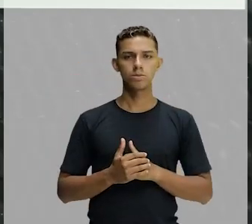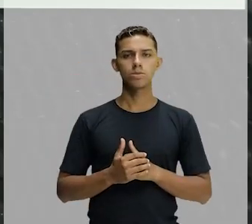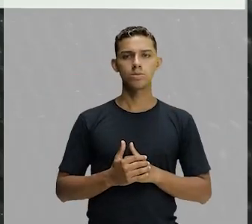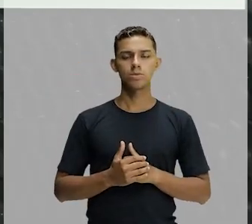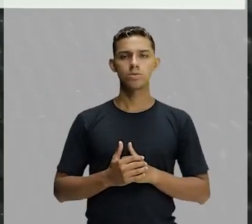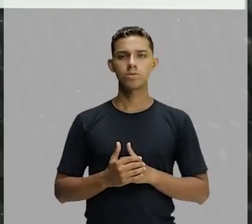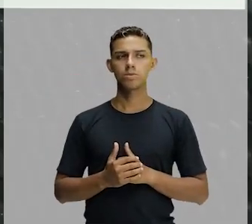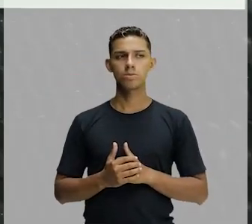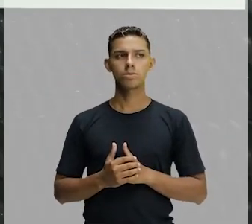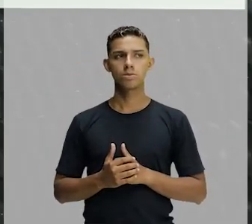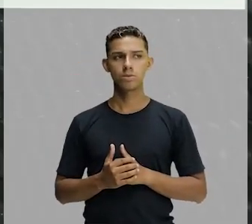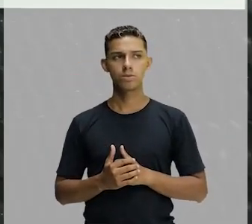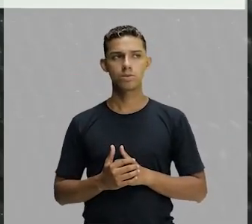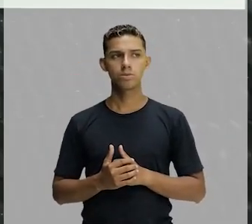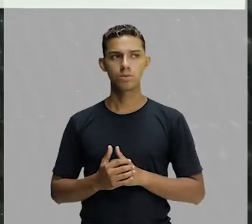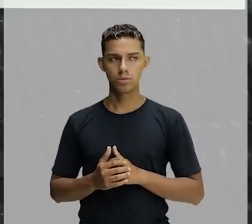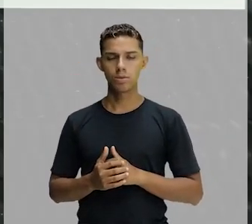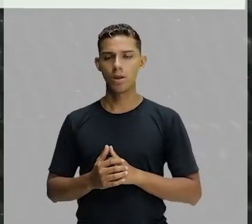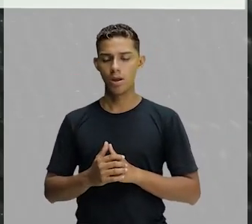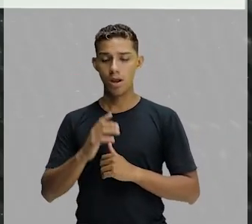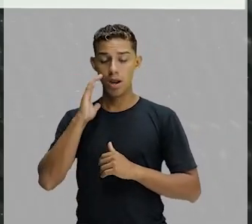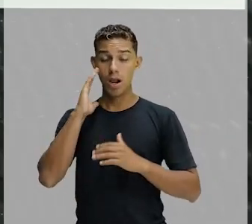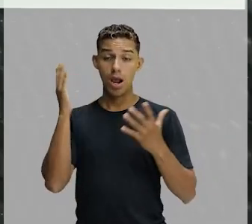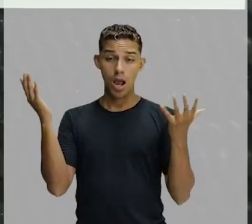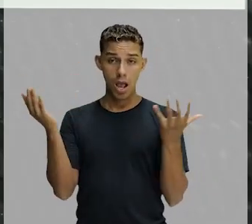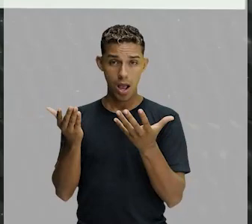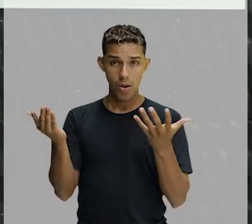vista superior dessa